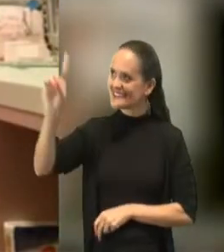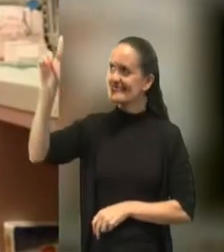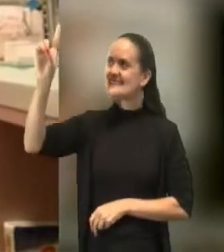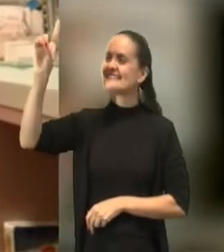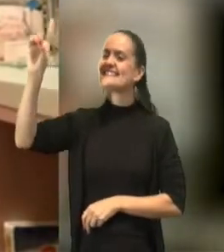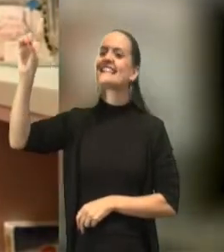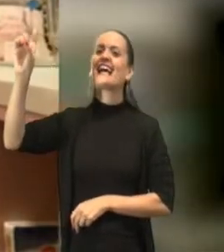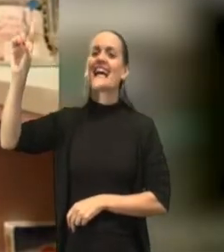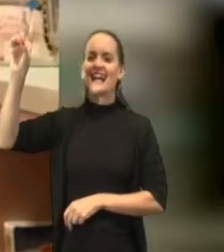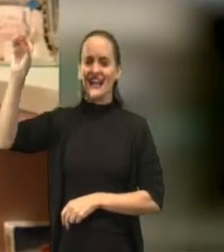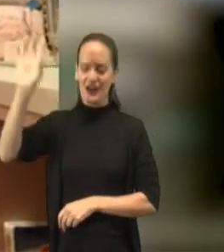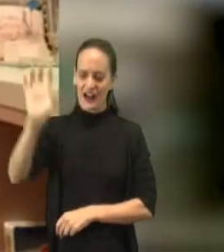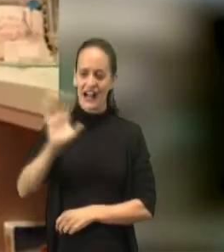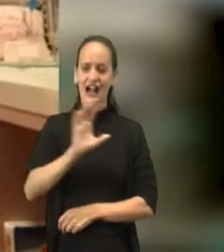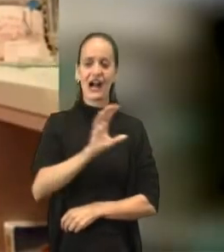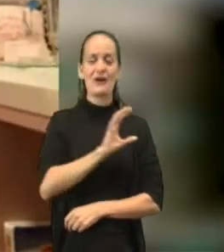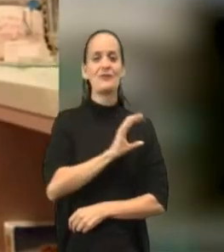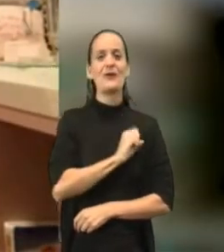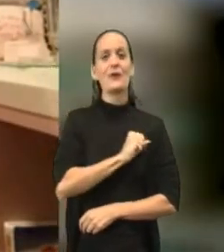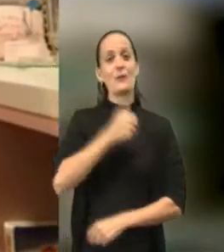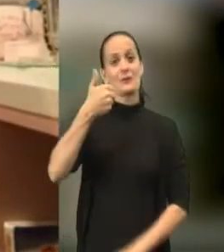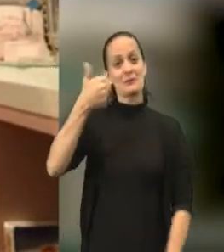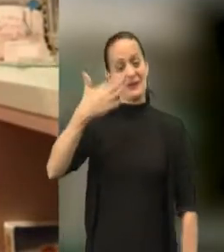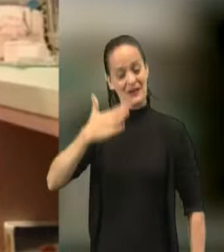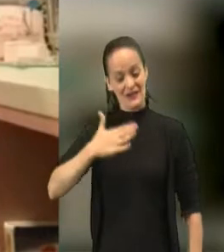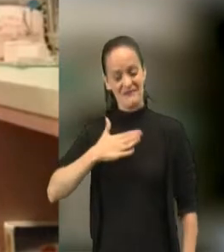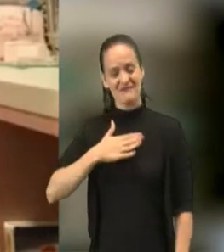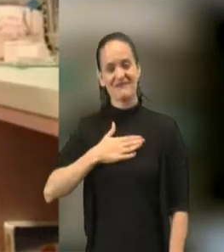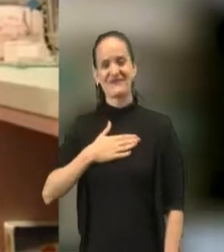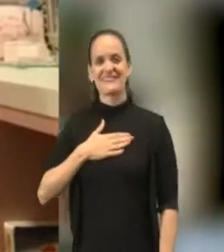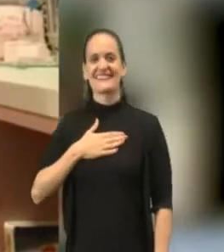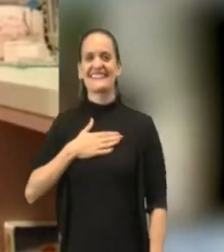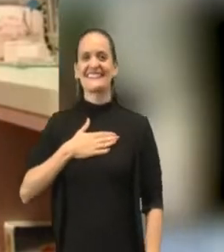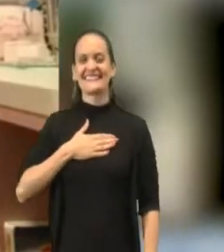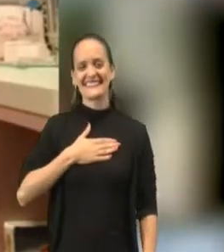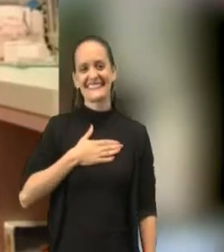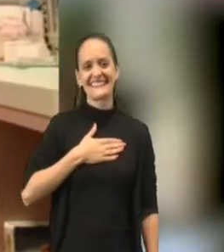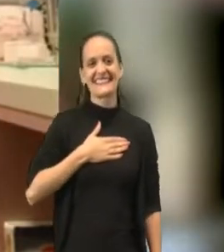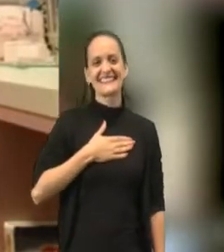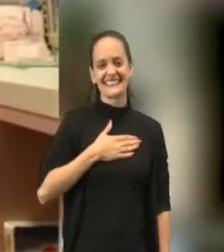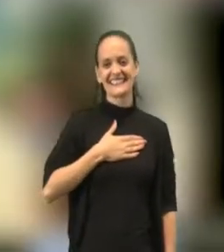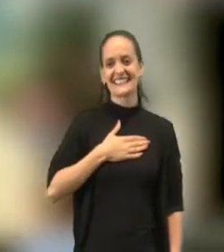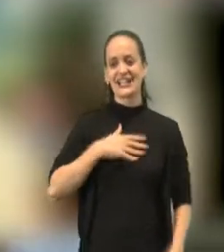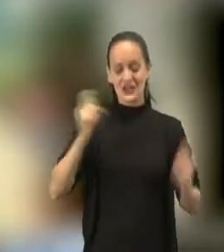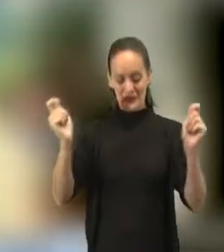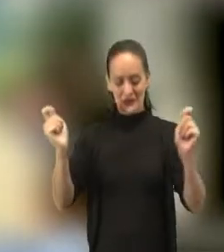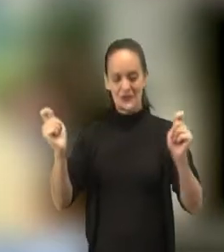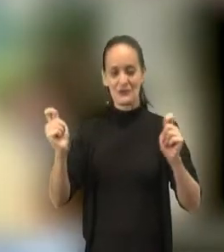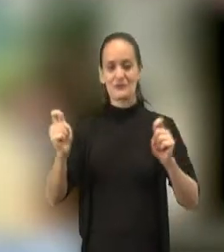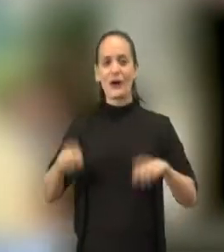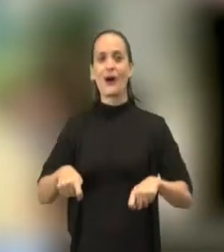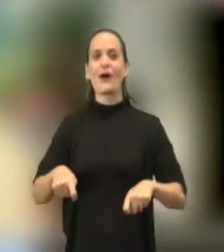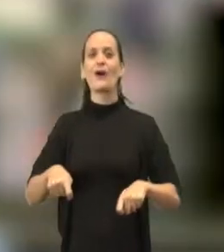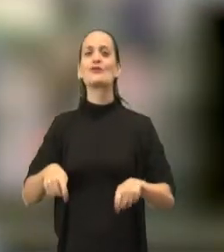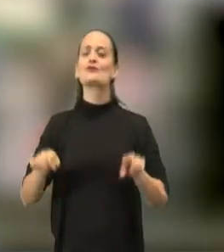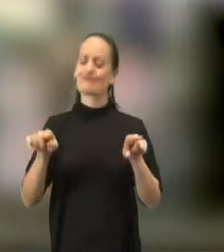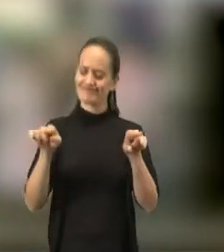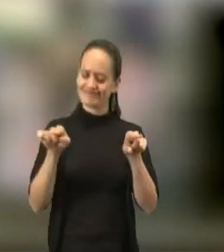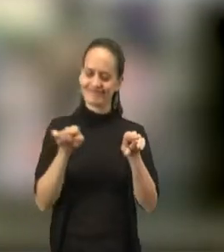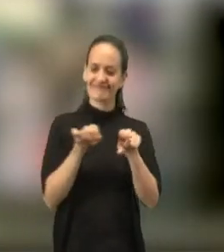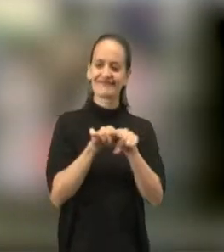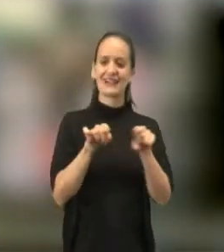Deus amou primeiro a mim. Posso